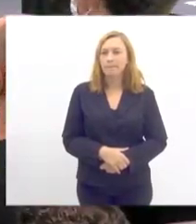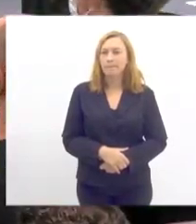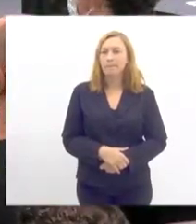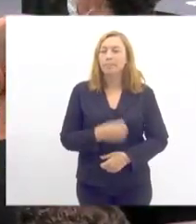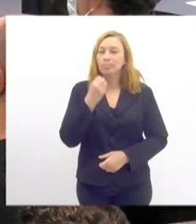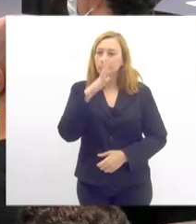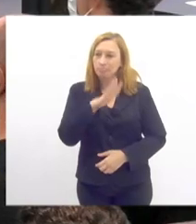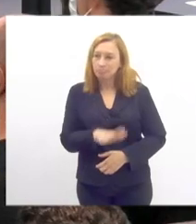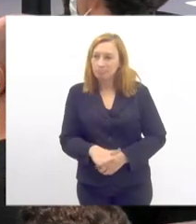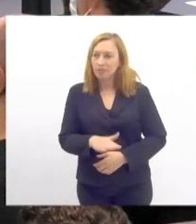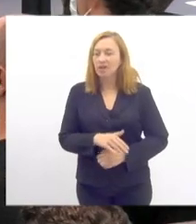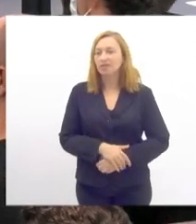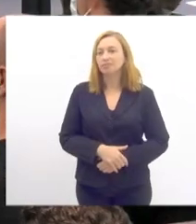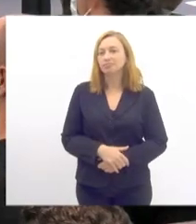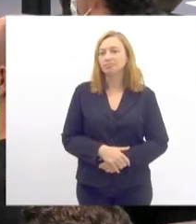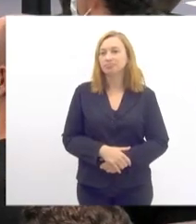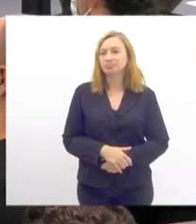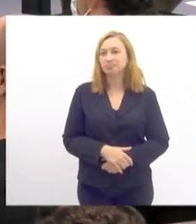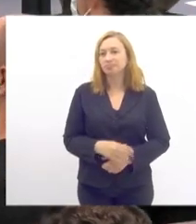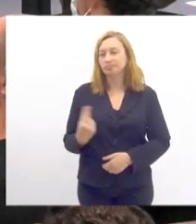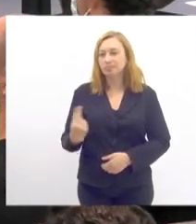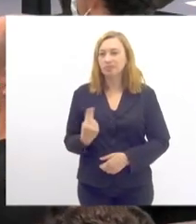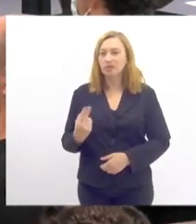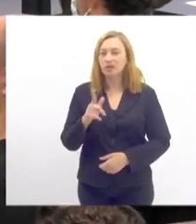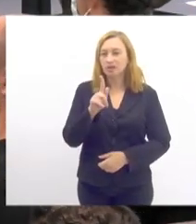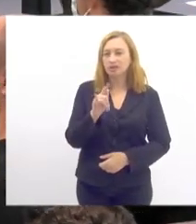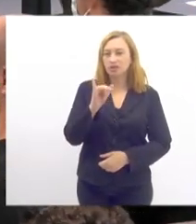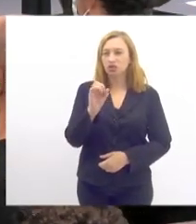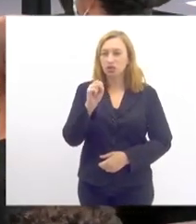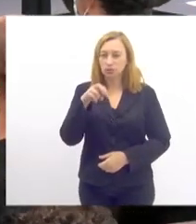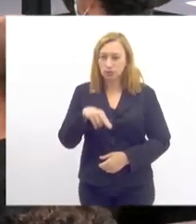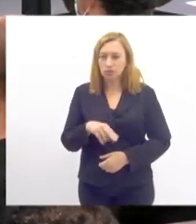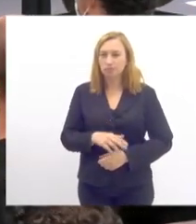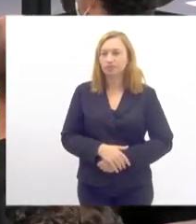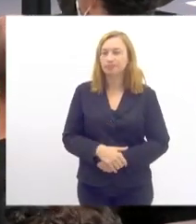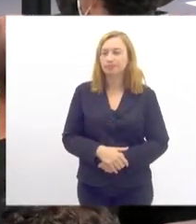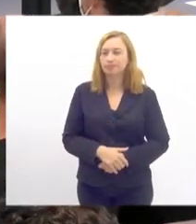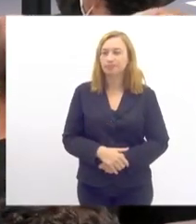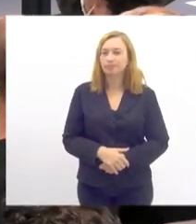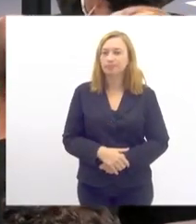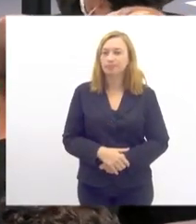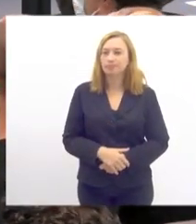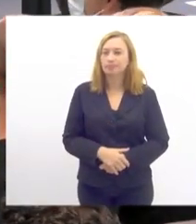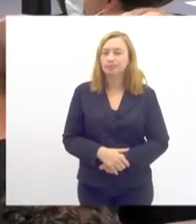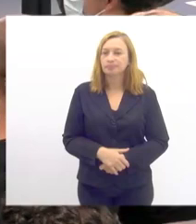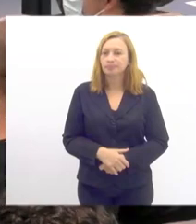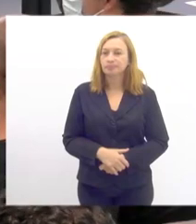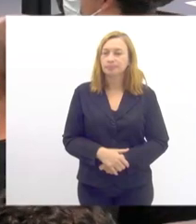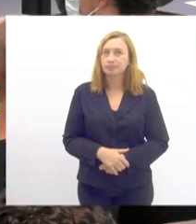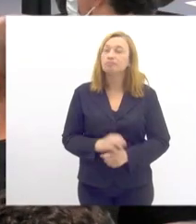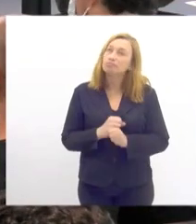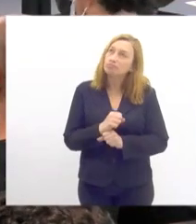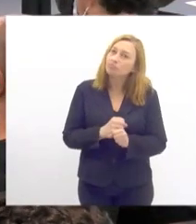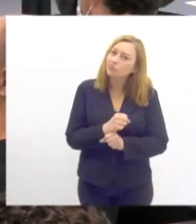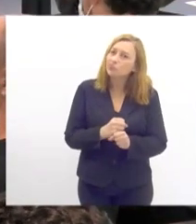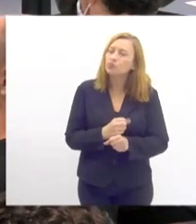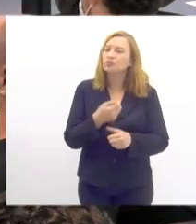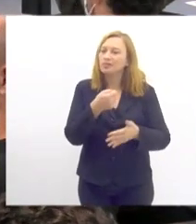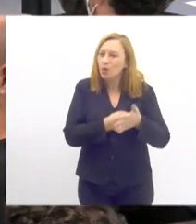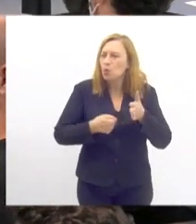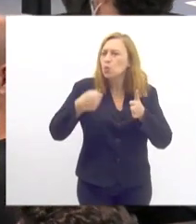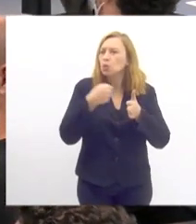Boa tarde, gente. Meu nome é Gilson, tá? E há tempos eu venho